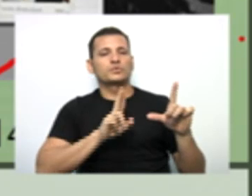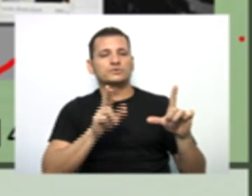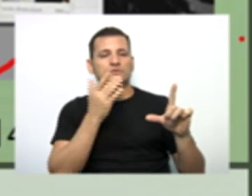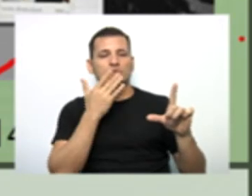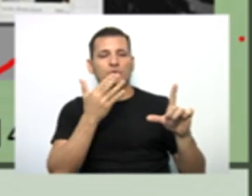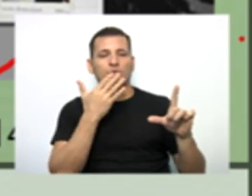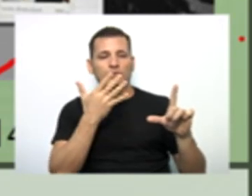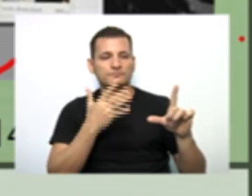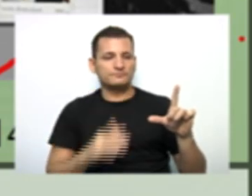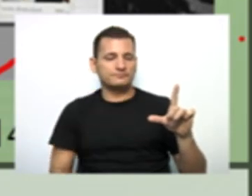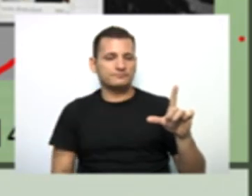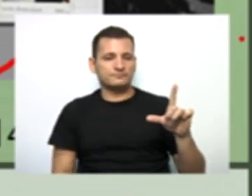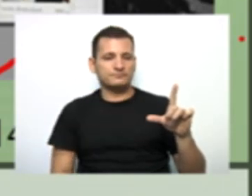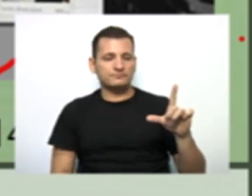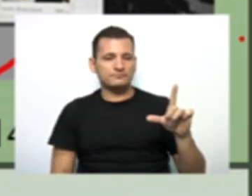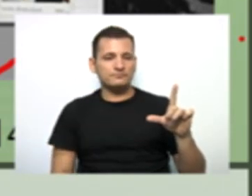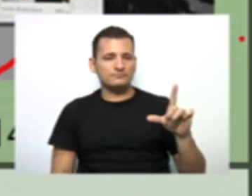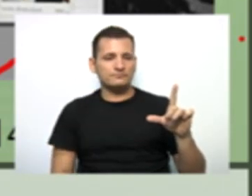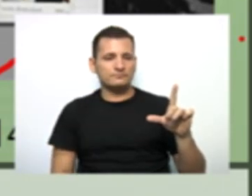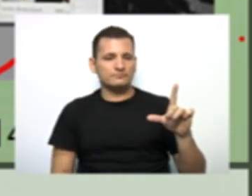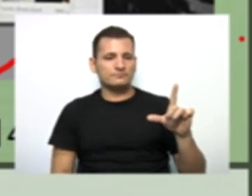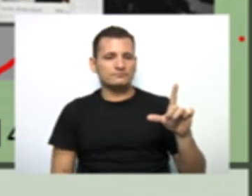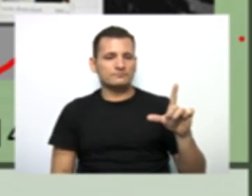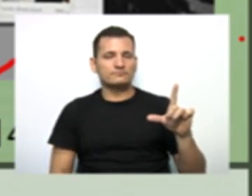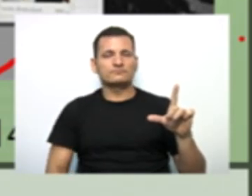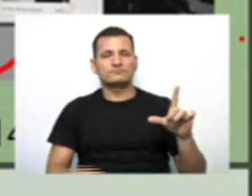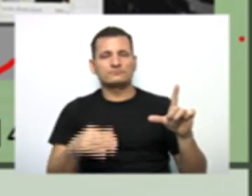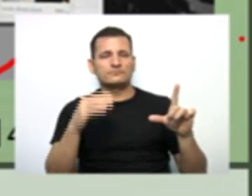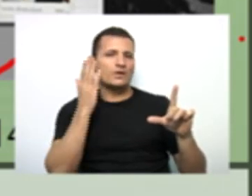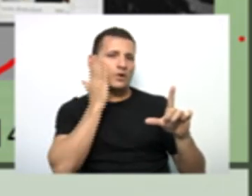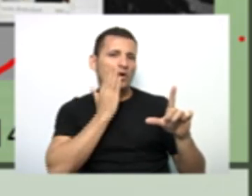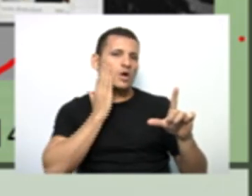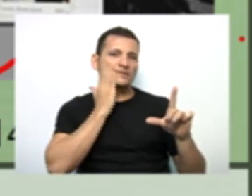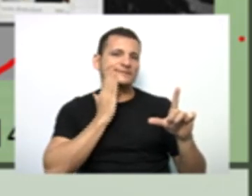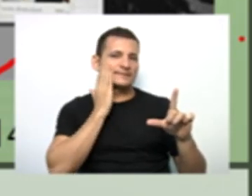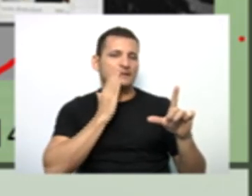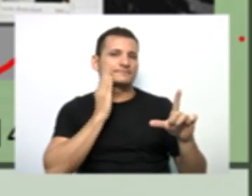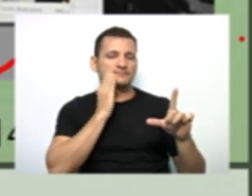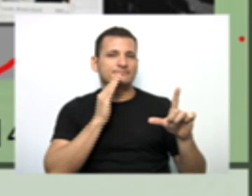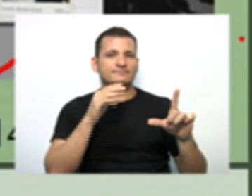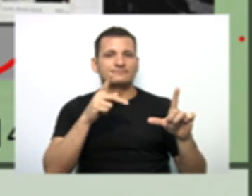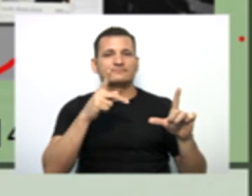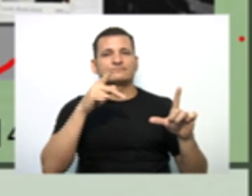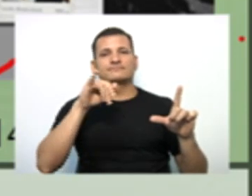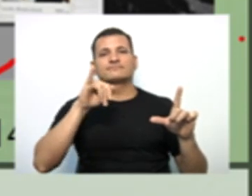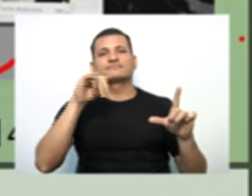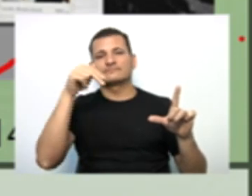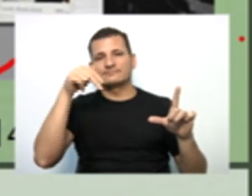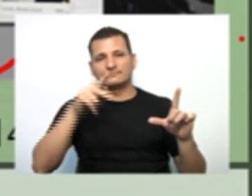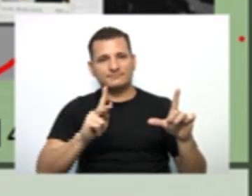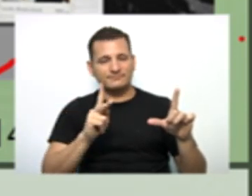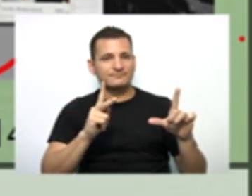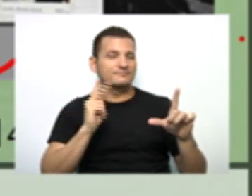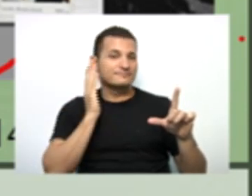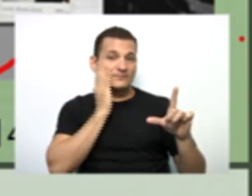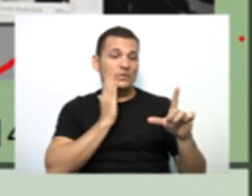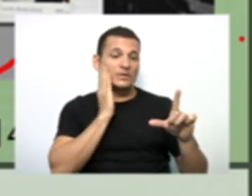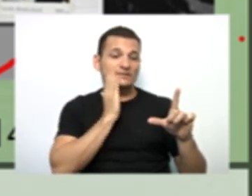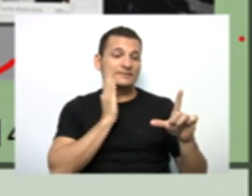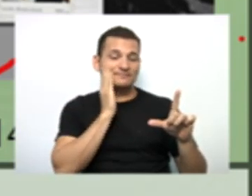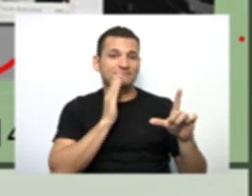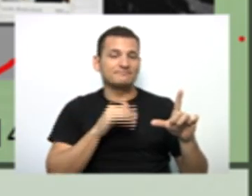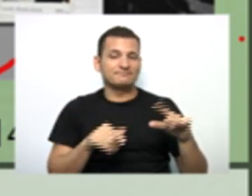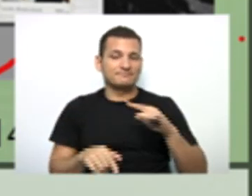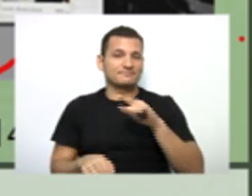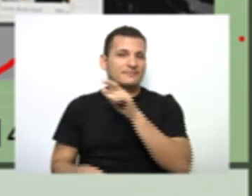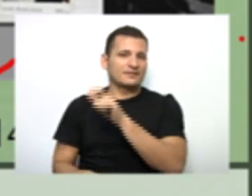ó, ele está usando pink. Quando você disser, eu quero pink na minha página, meu Deus. O cliente vai